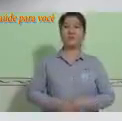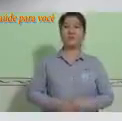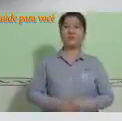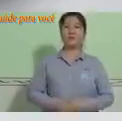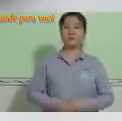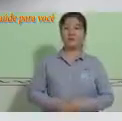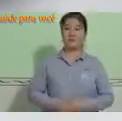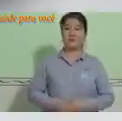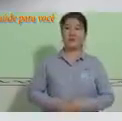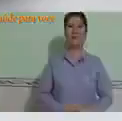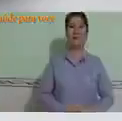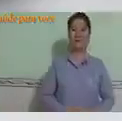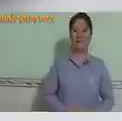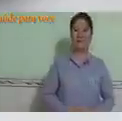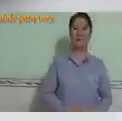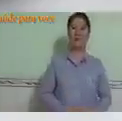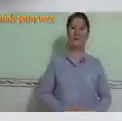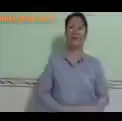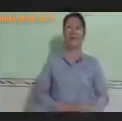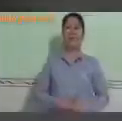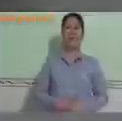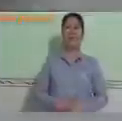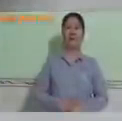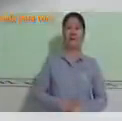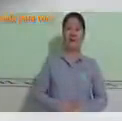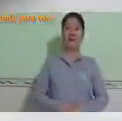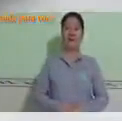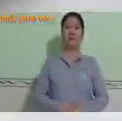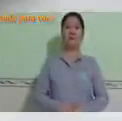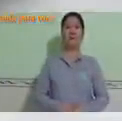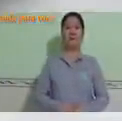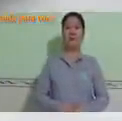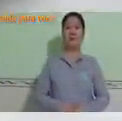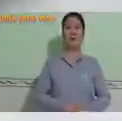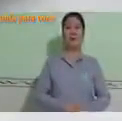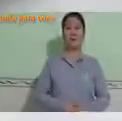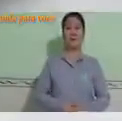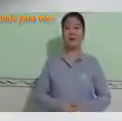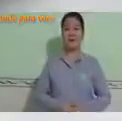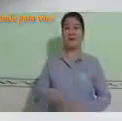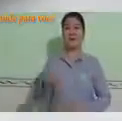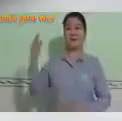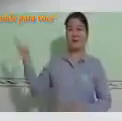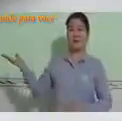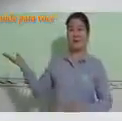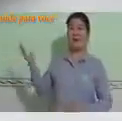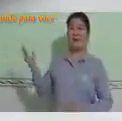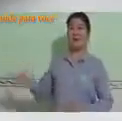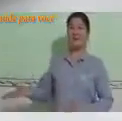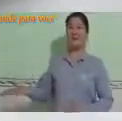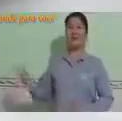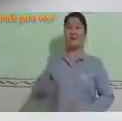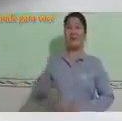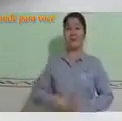para hidratar, vírgula, reduzir a vermelhidão e evitar a descamação de a pele, ponto e vírgula. Tomar chá de romano de cravo da Índia, que